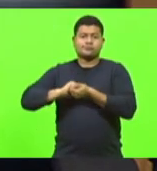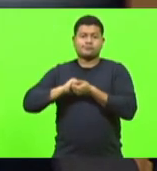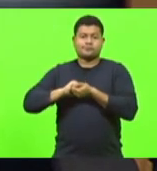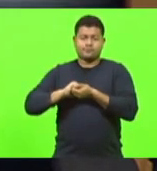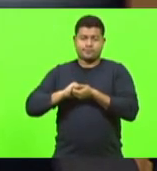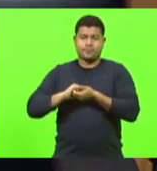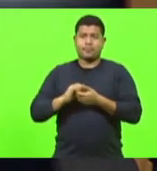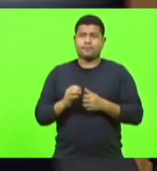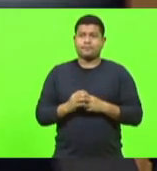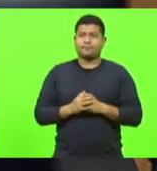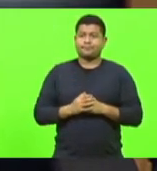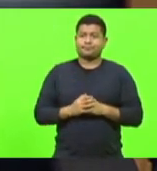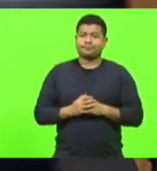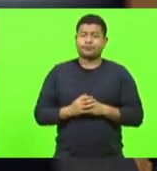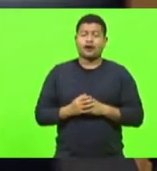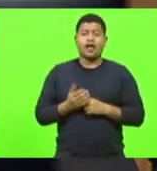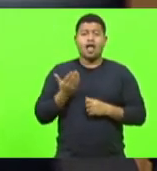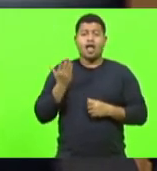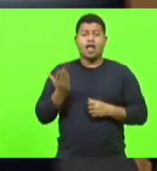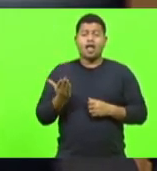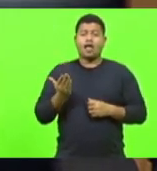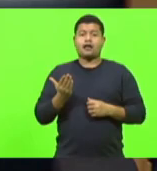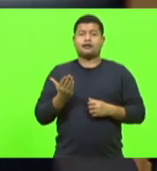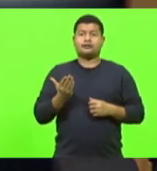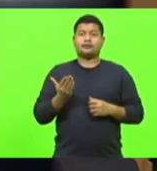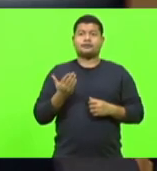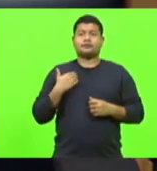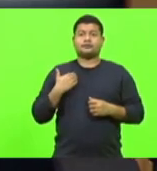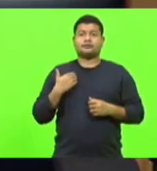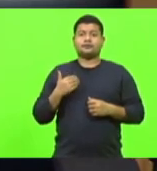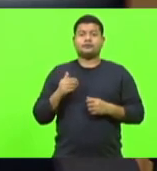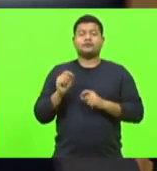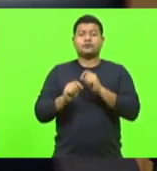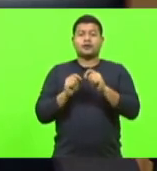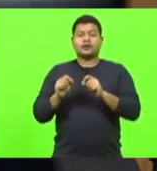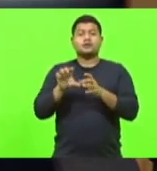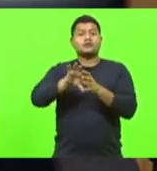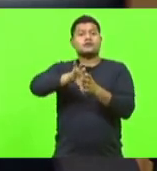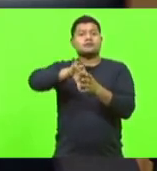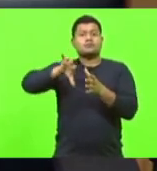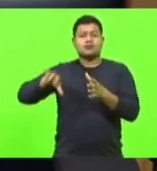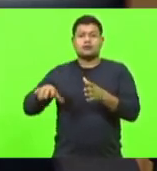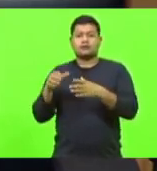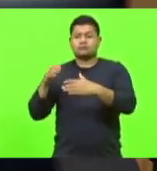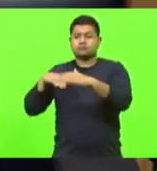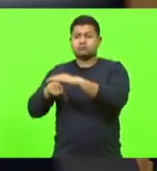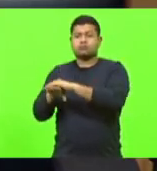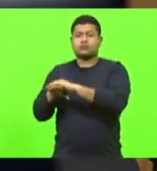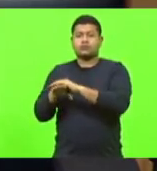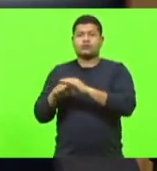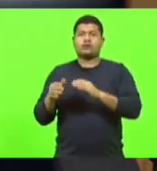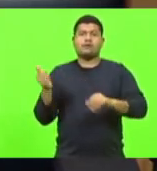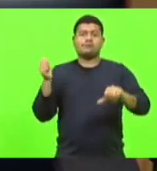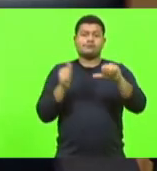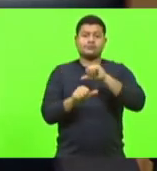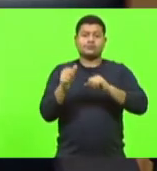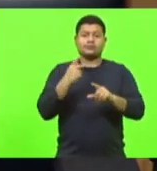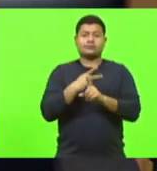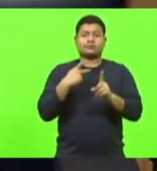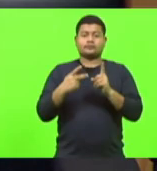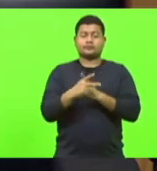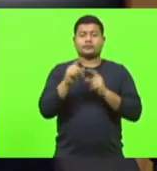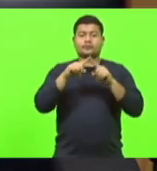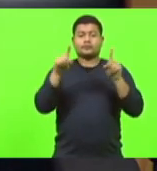Henrique o que ele fez aquela aquela questão de isolar o fundo mexeu na Previdência do servidor em